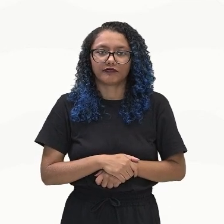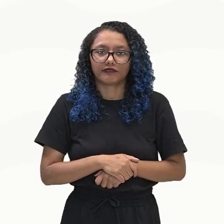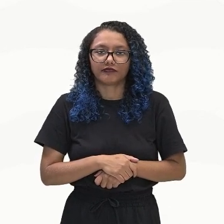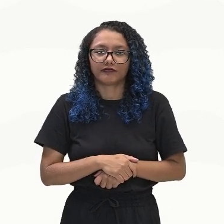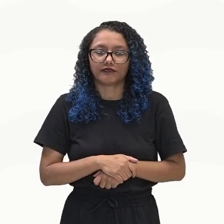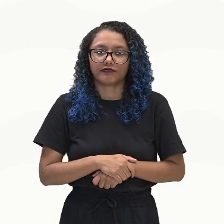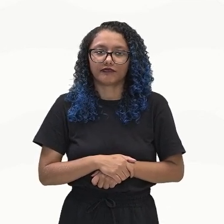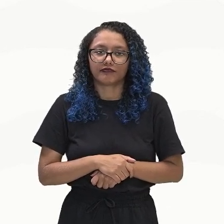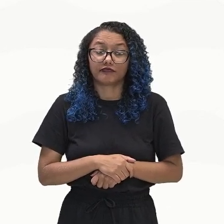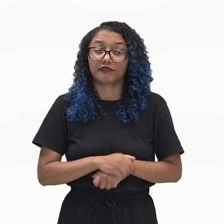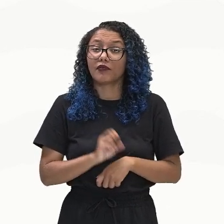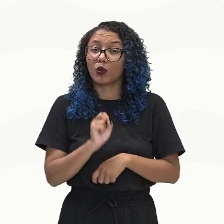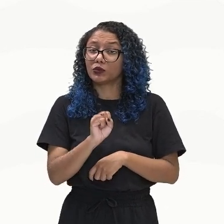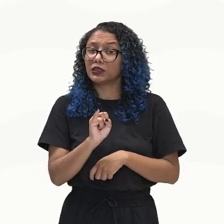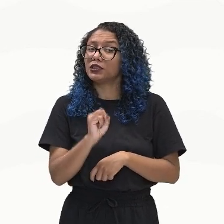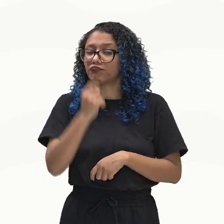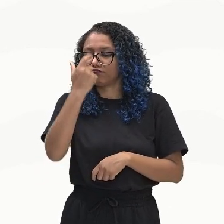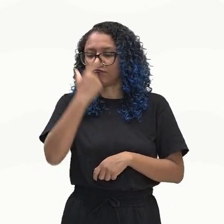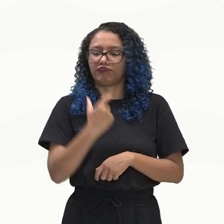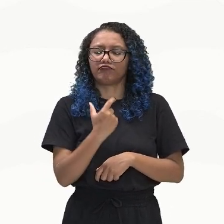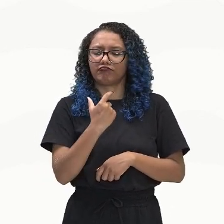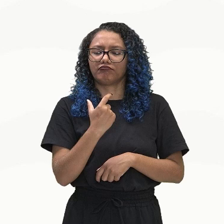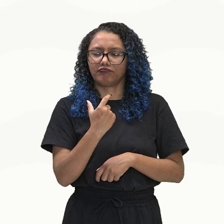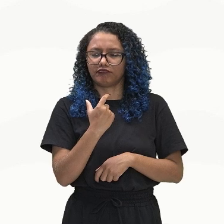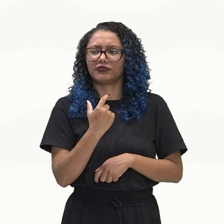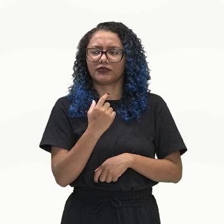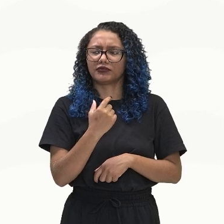me conhecendo, para